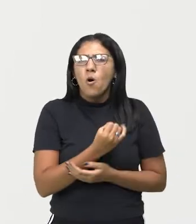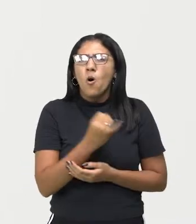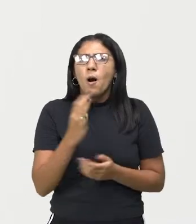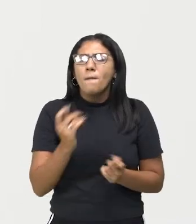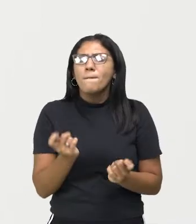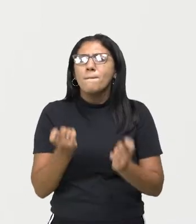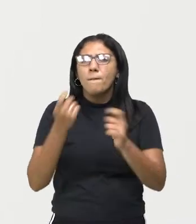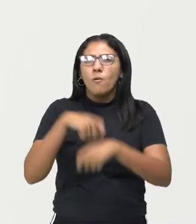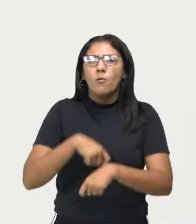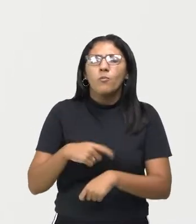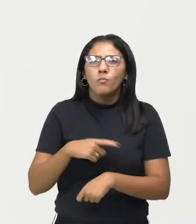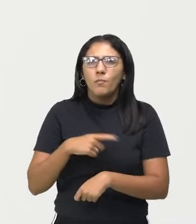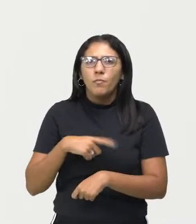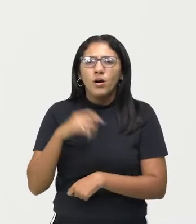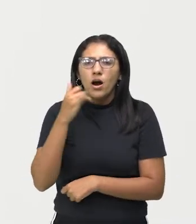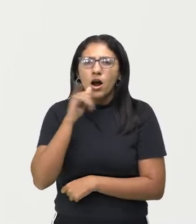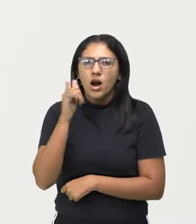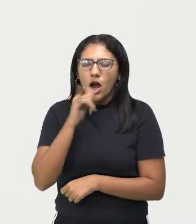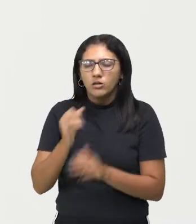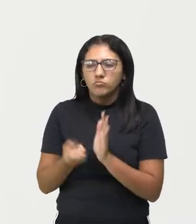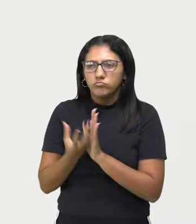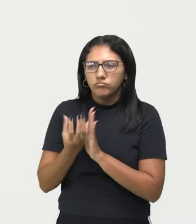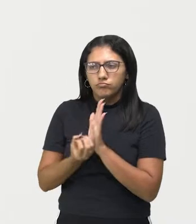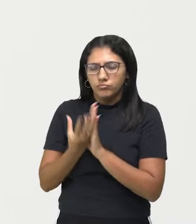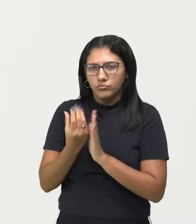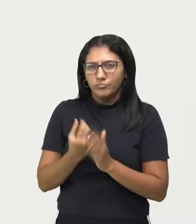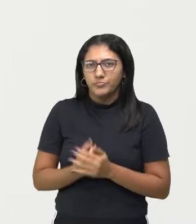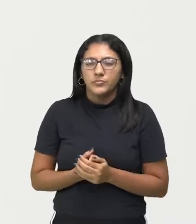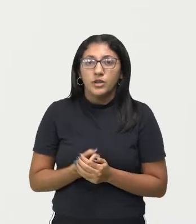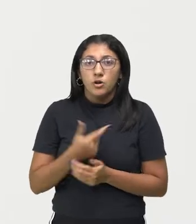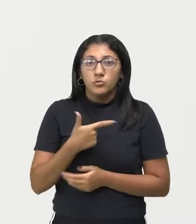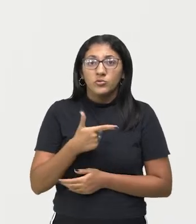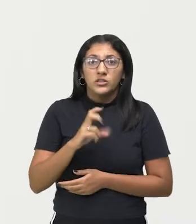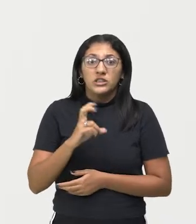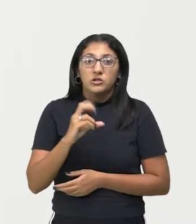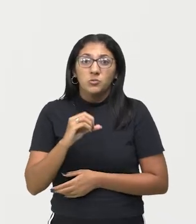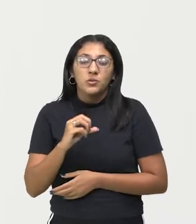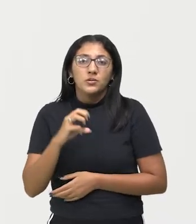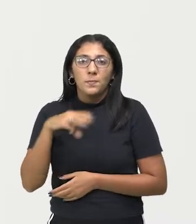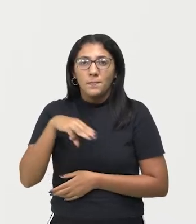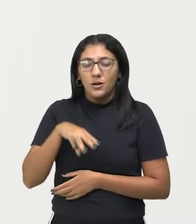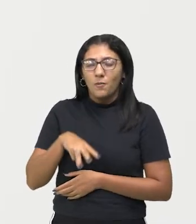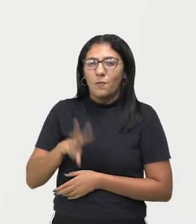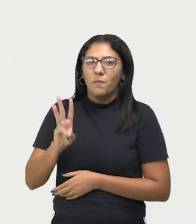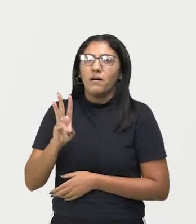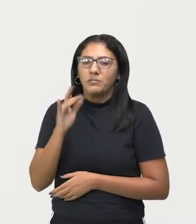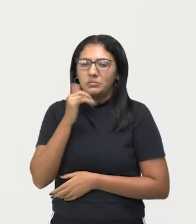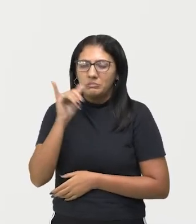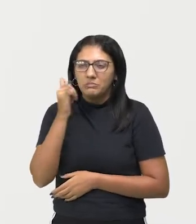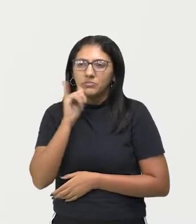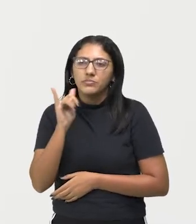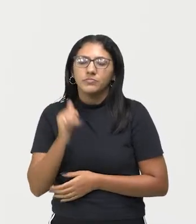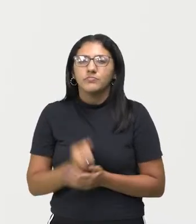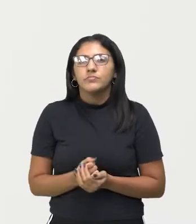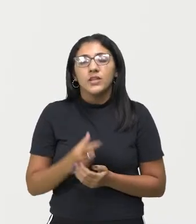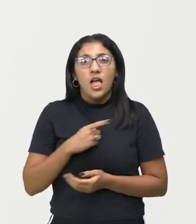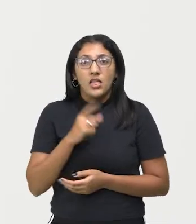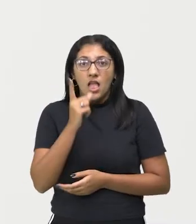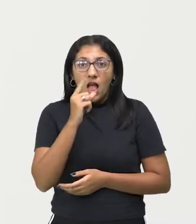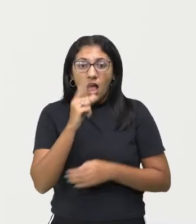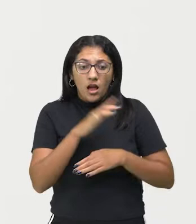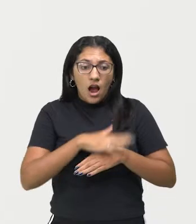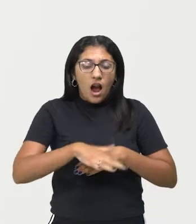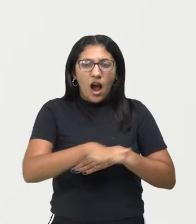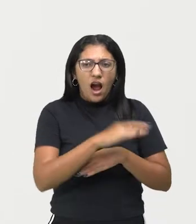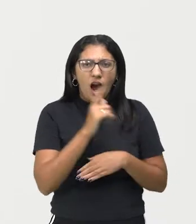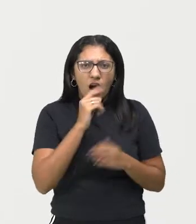poderia produzir de energia, de 250 megawatts de potência. E ela vai inundar uma imensa área